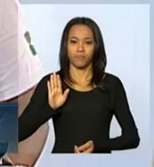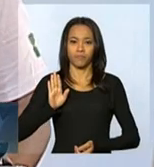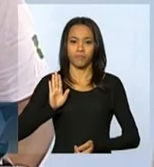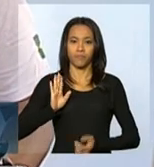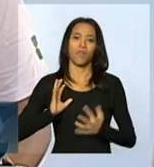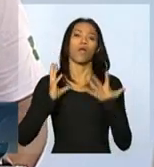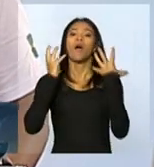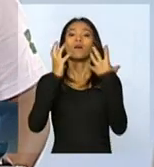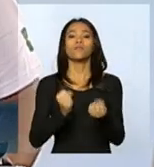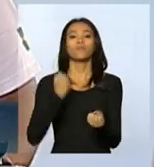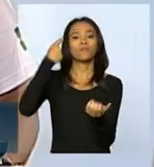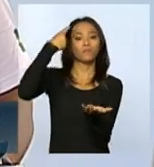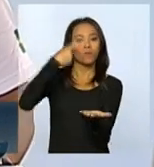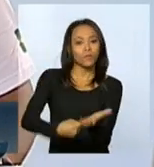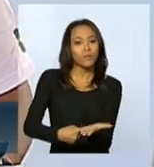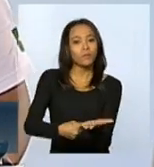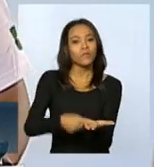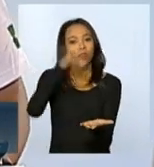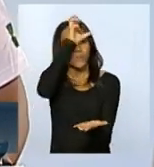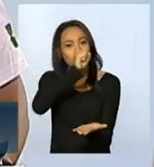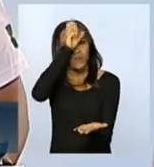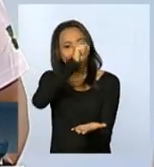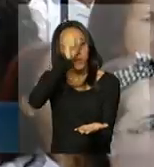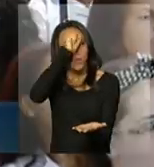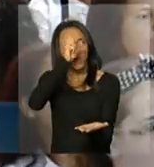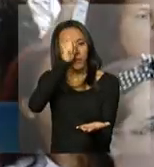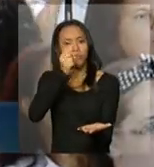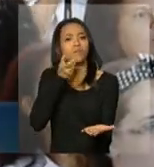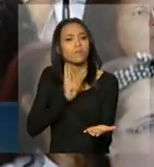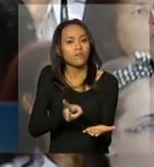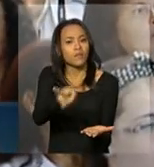assumir o compromisso de aprender sempre mais.